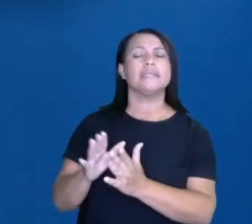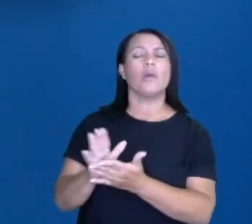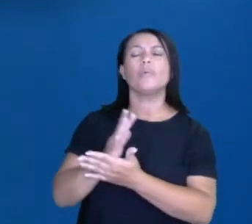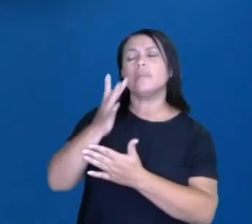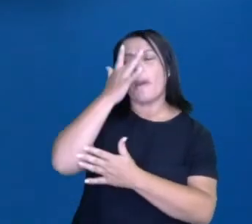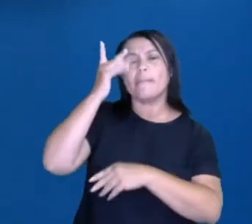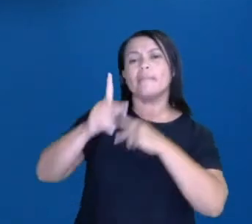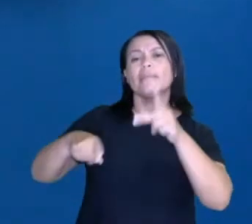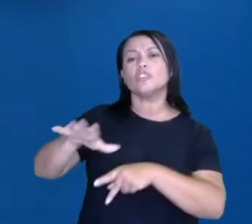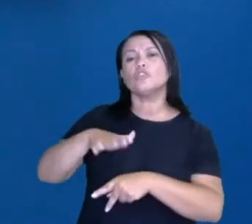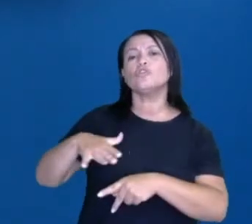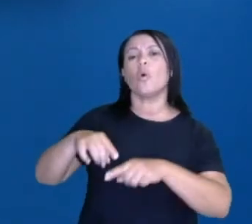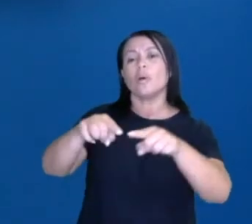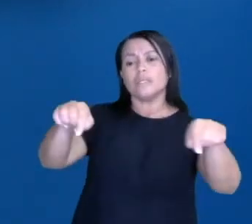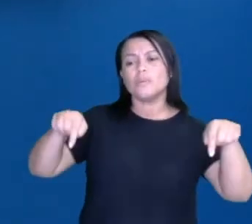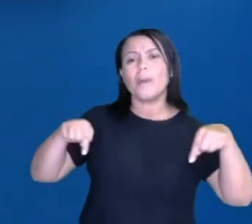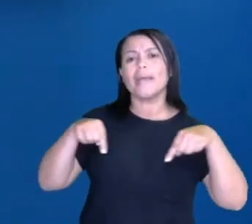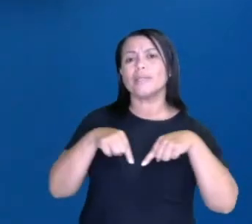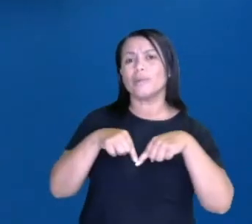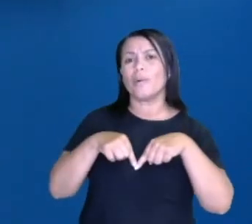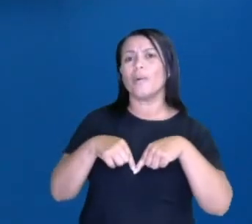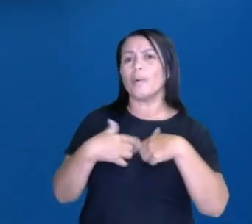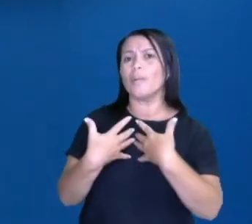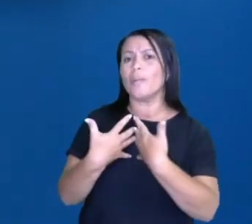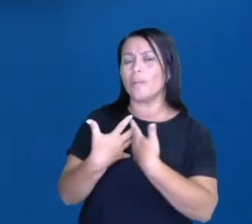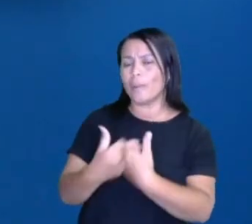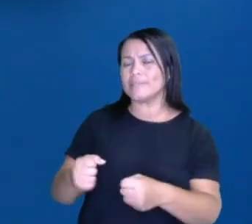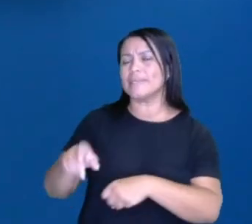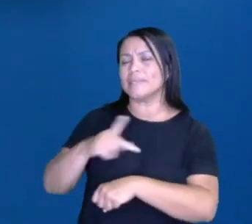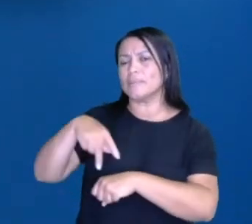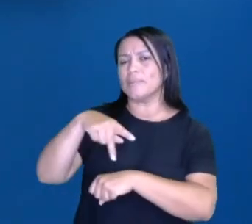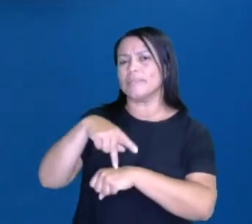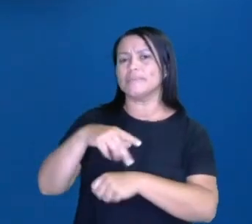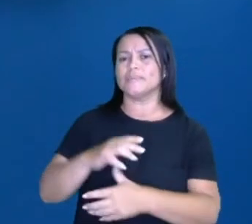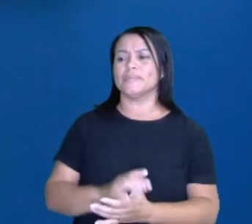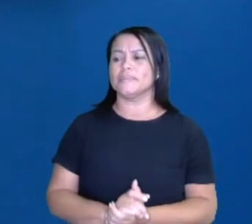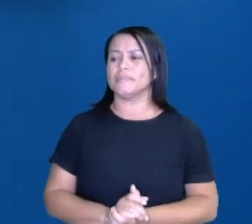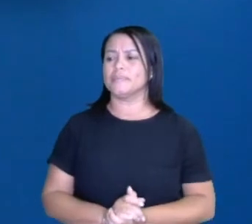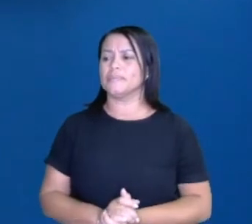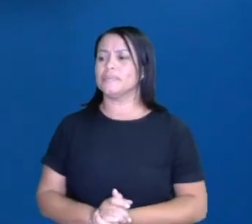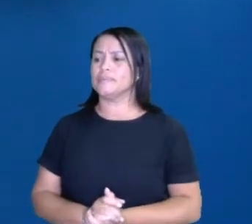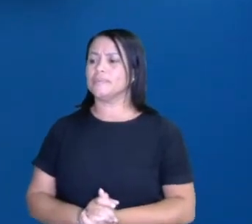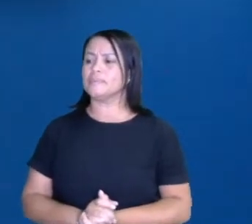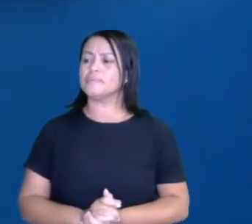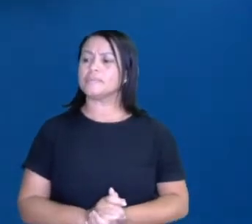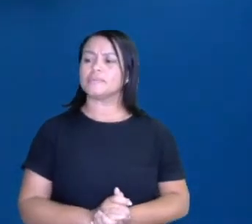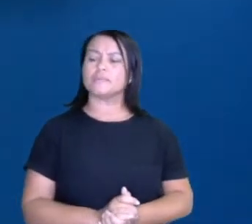exercidas dentro de um território, né, de um país.